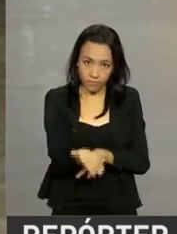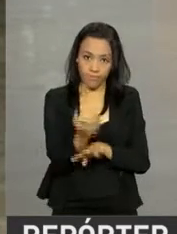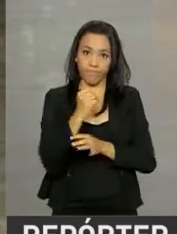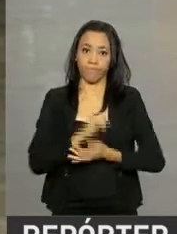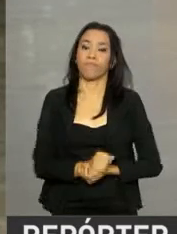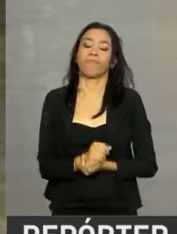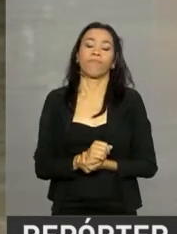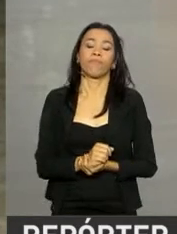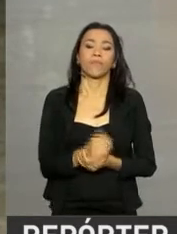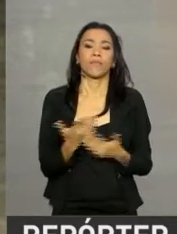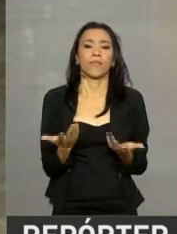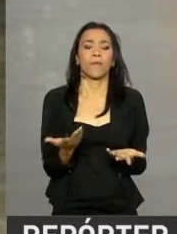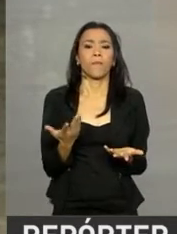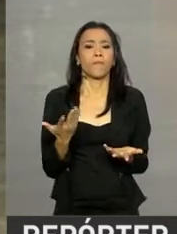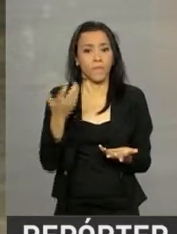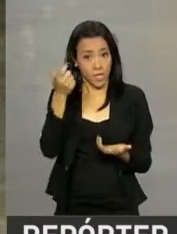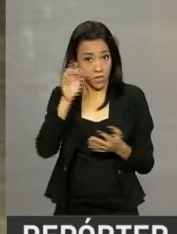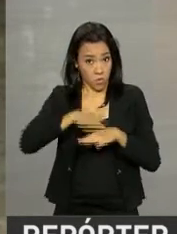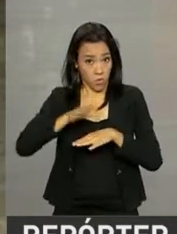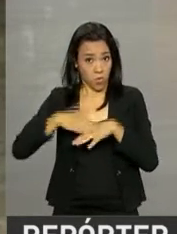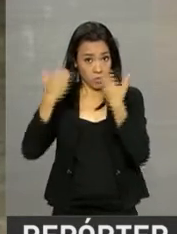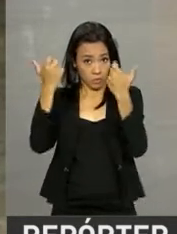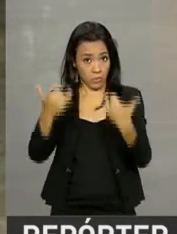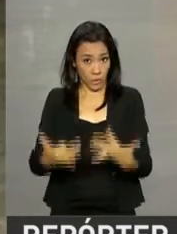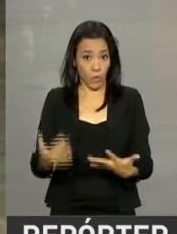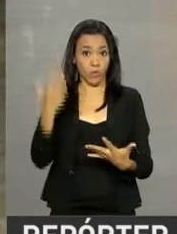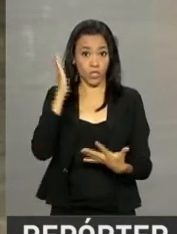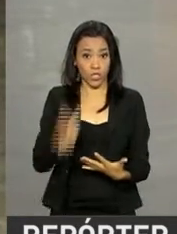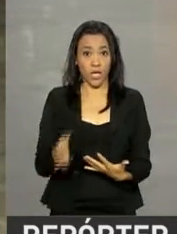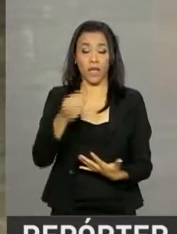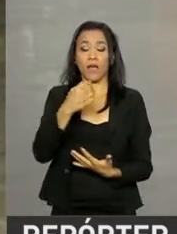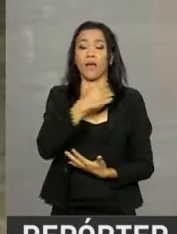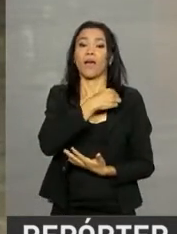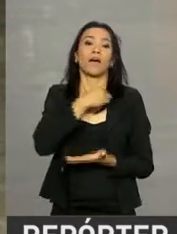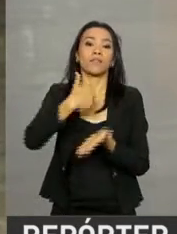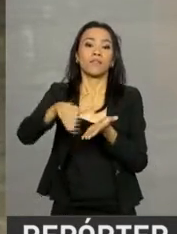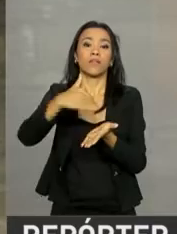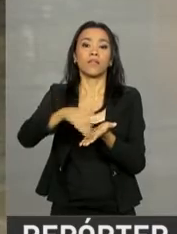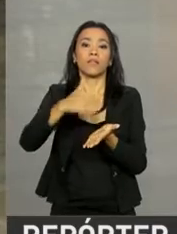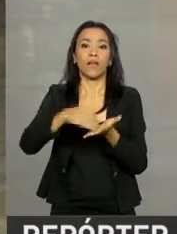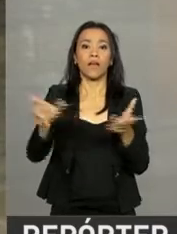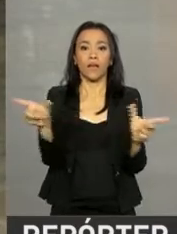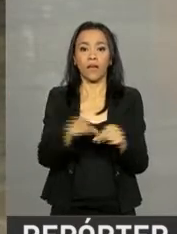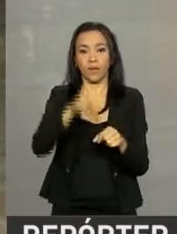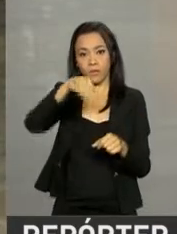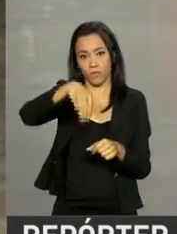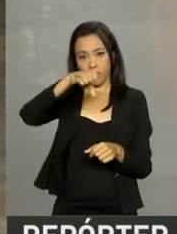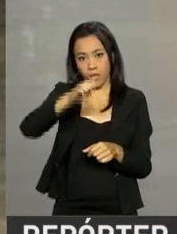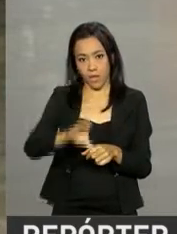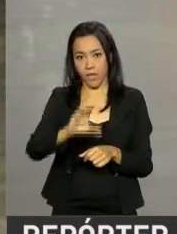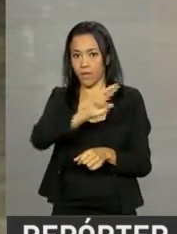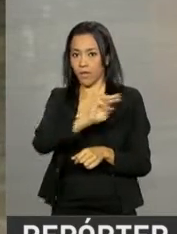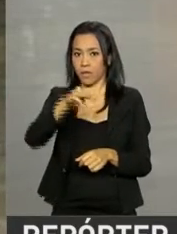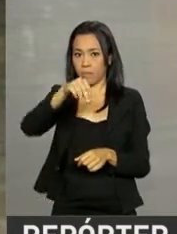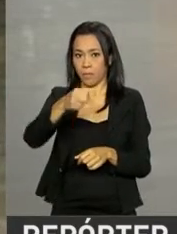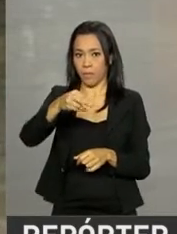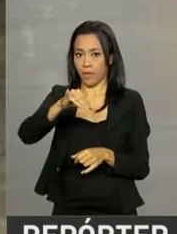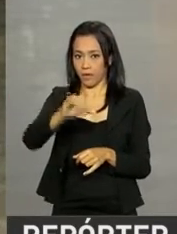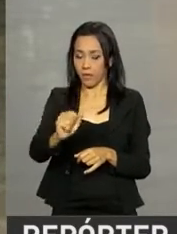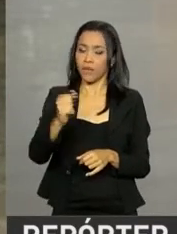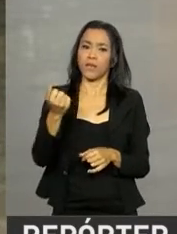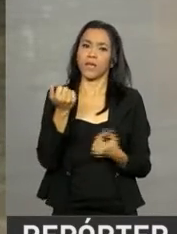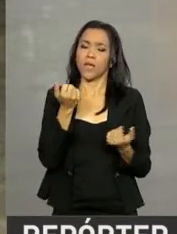bom então como explicou a secretária executiva do mec maria helena de castro além de uma parte comum a todos os alunos